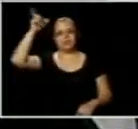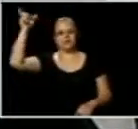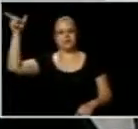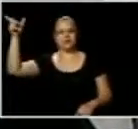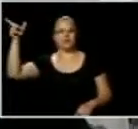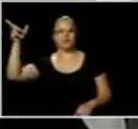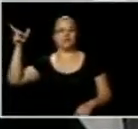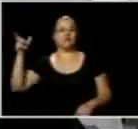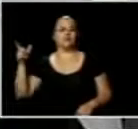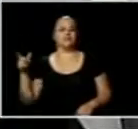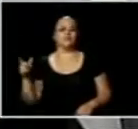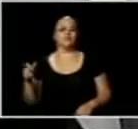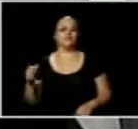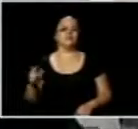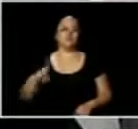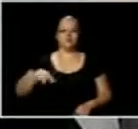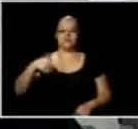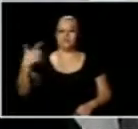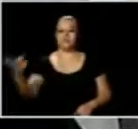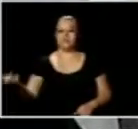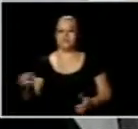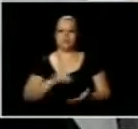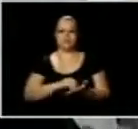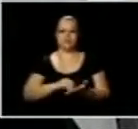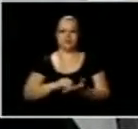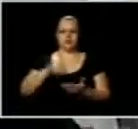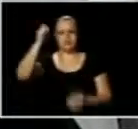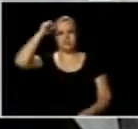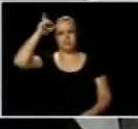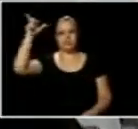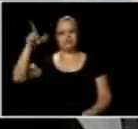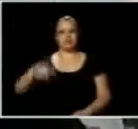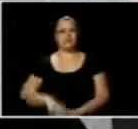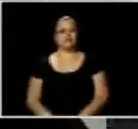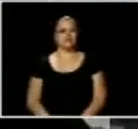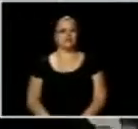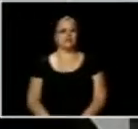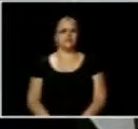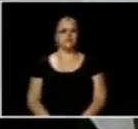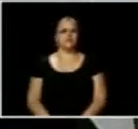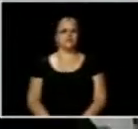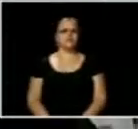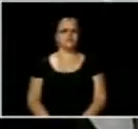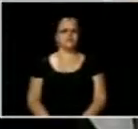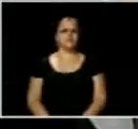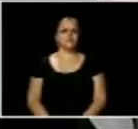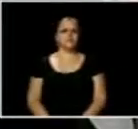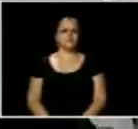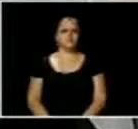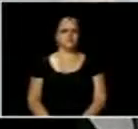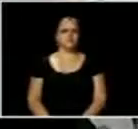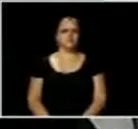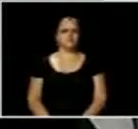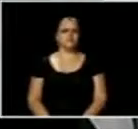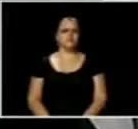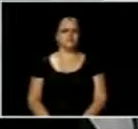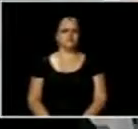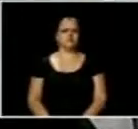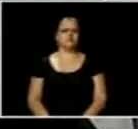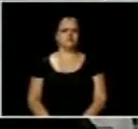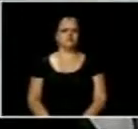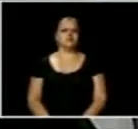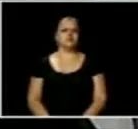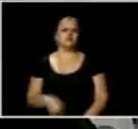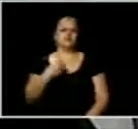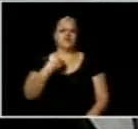que foi contratada, até conheço ela, sei que é do potencial dela administrativo, publicitário, trabalhou em grande shopping, conheço